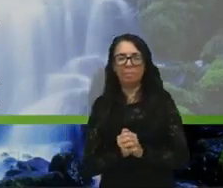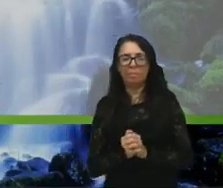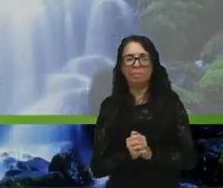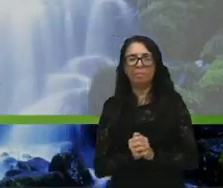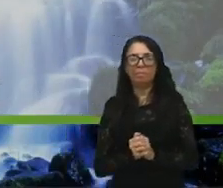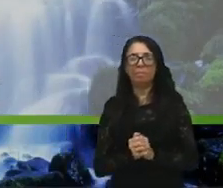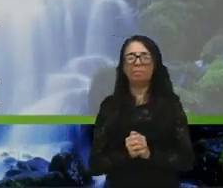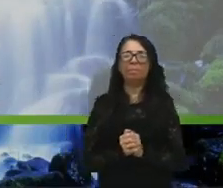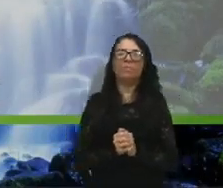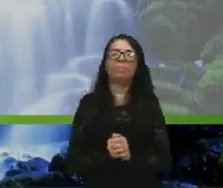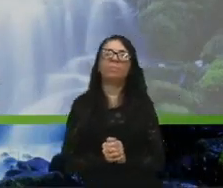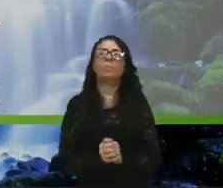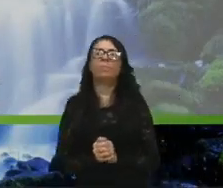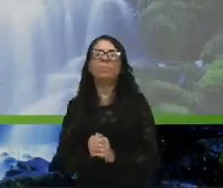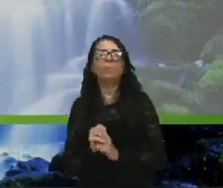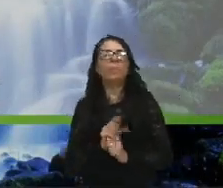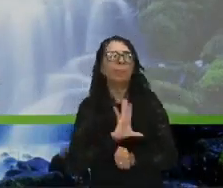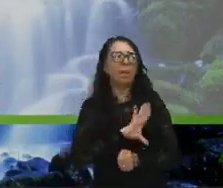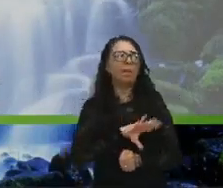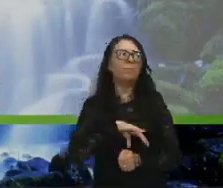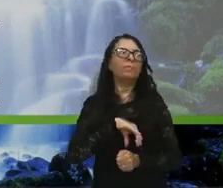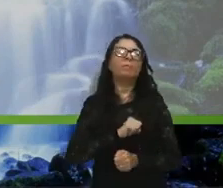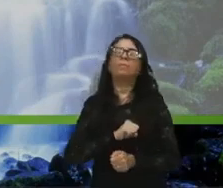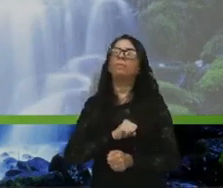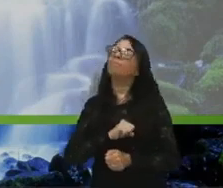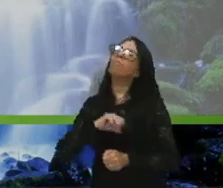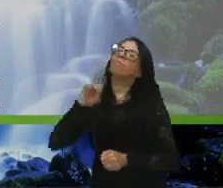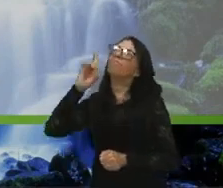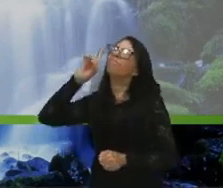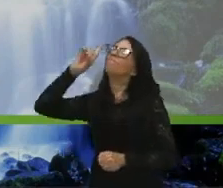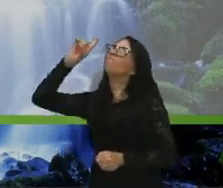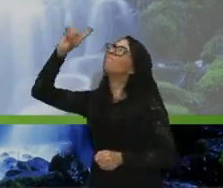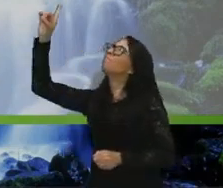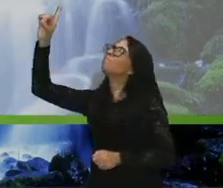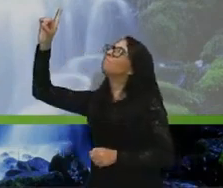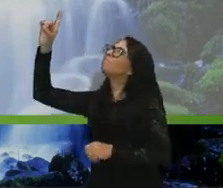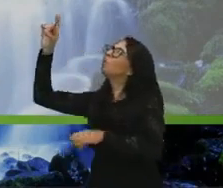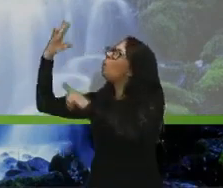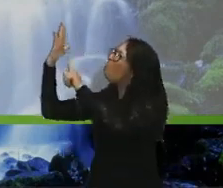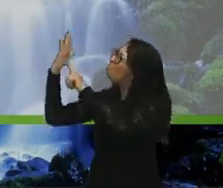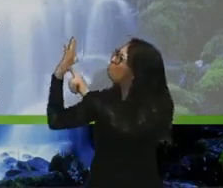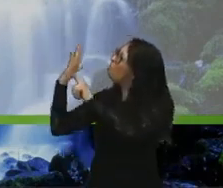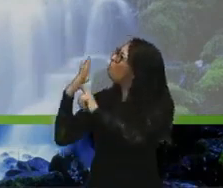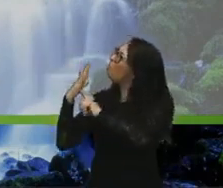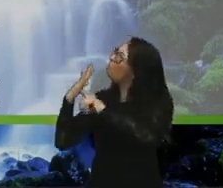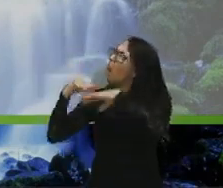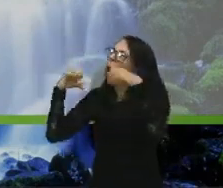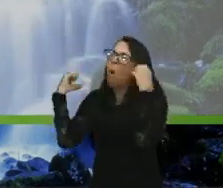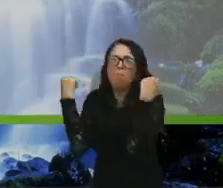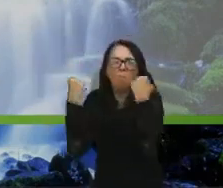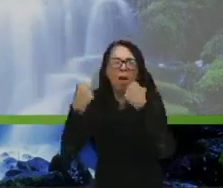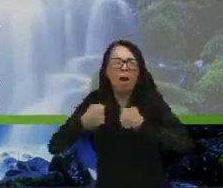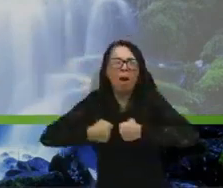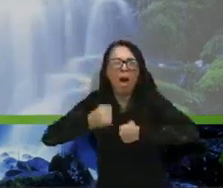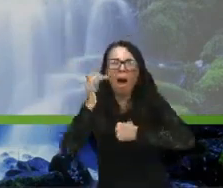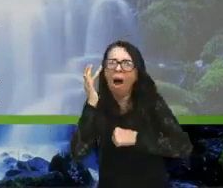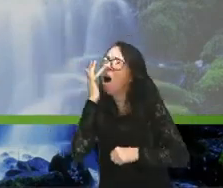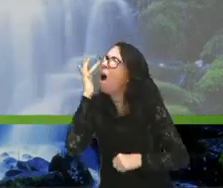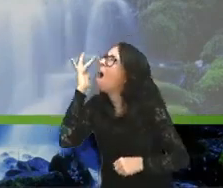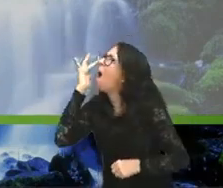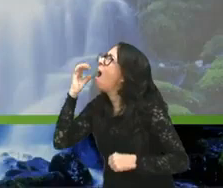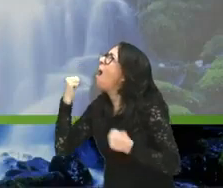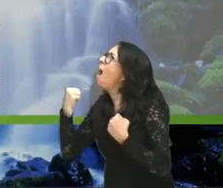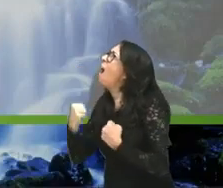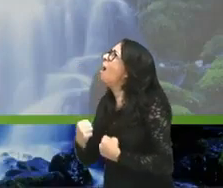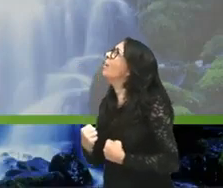Querido Deus, nos mostra o teu poder. Querido Deus,